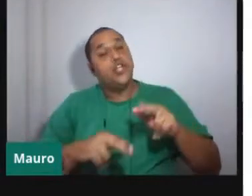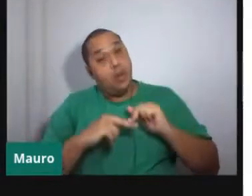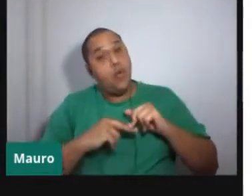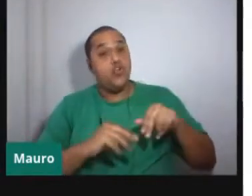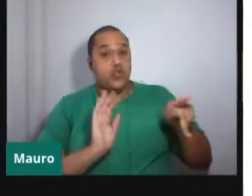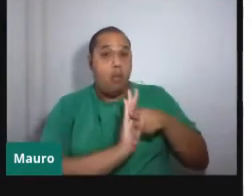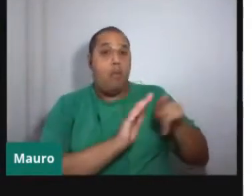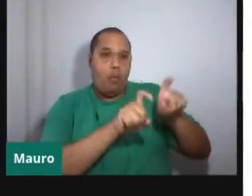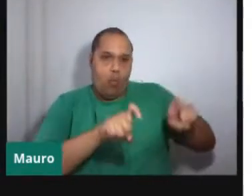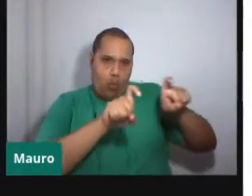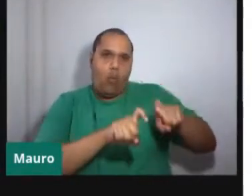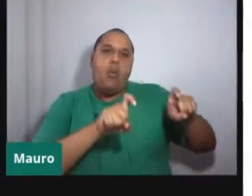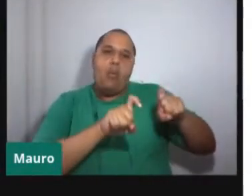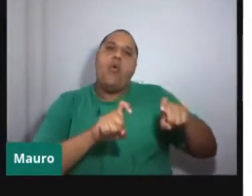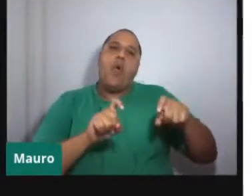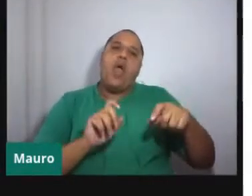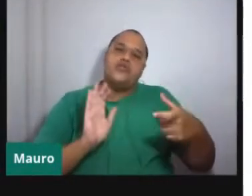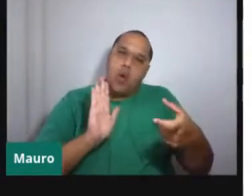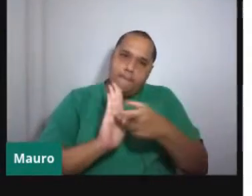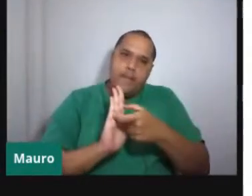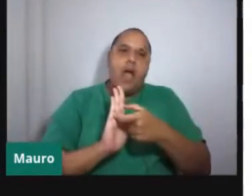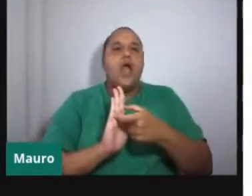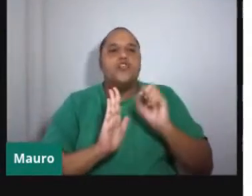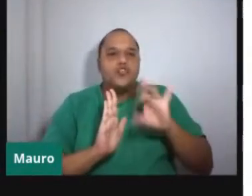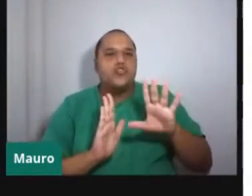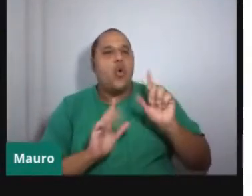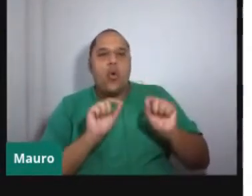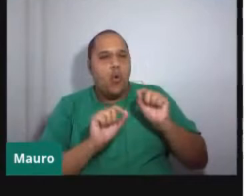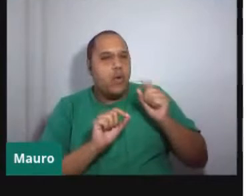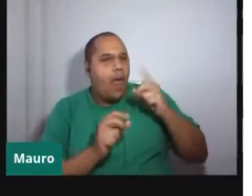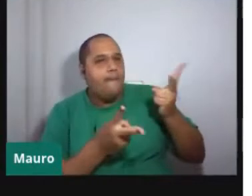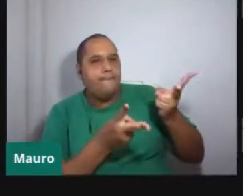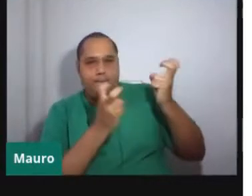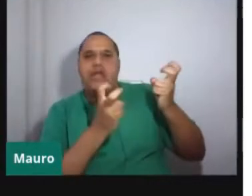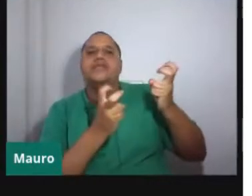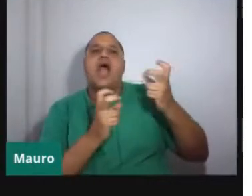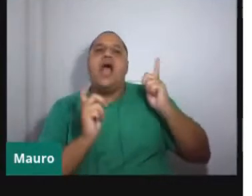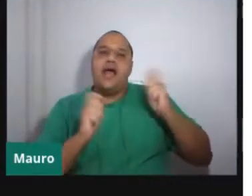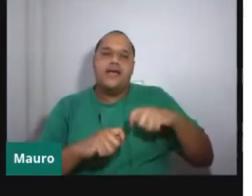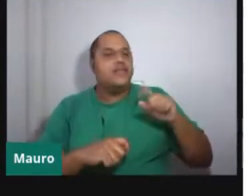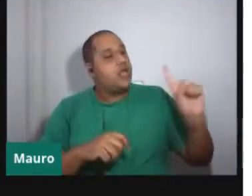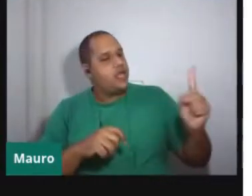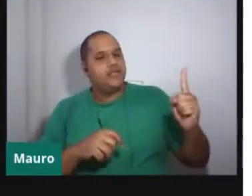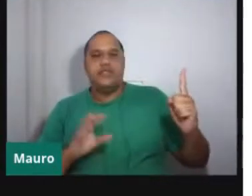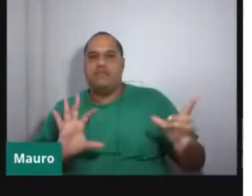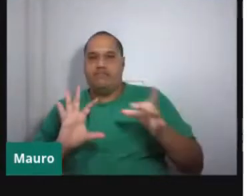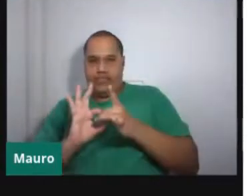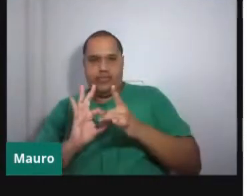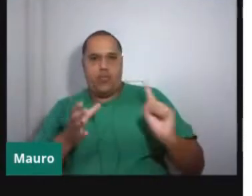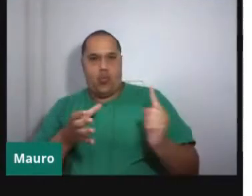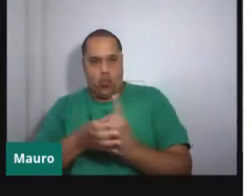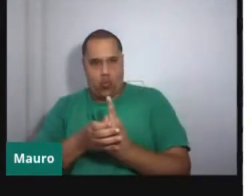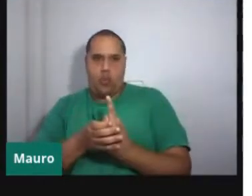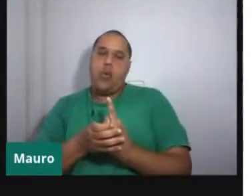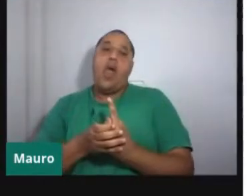atividade, que é capaz de fazer uma predição baseada apenas no cérebro e uma classificação desse novo sujeito. e o desempenho do modelo